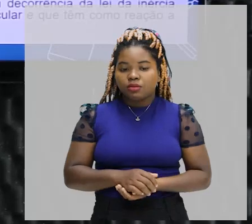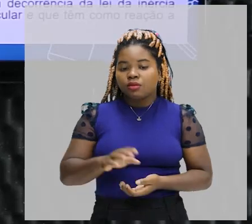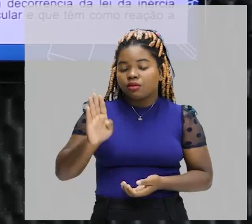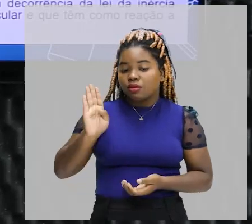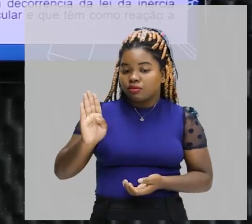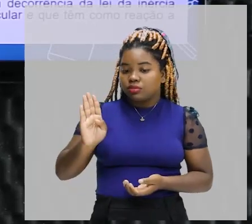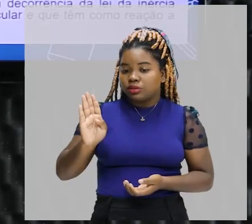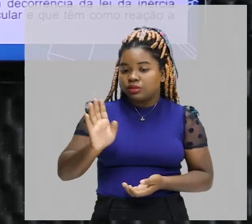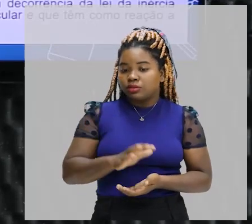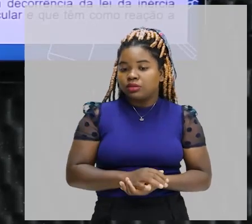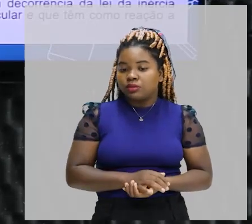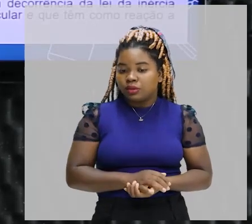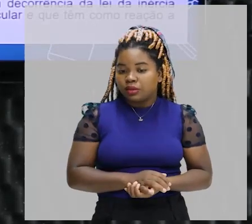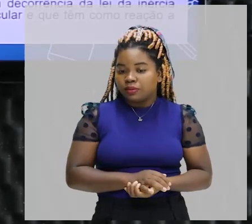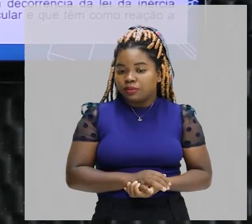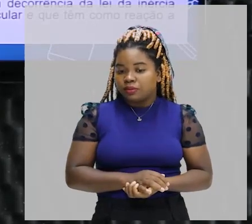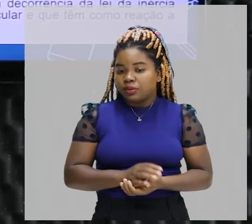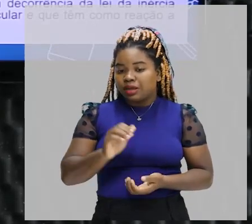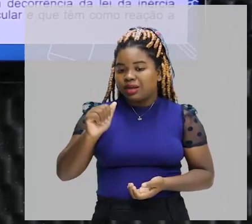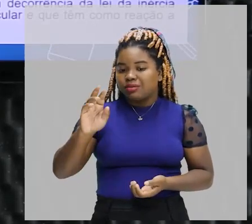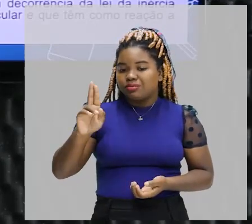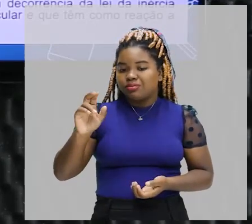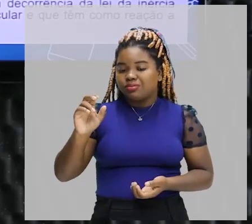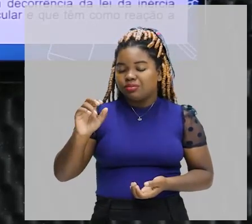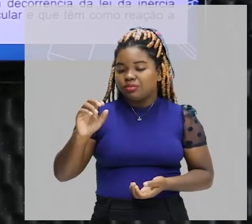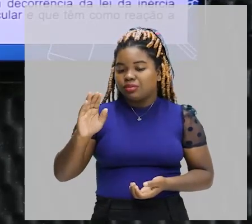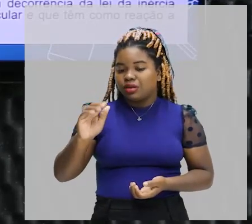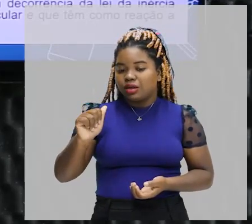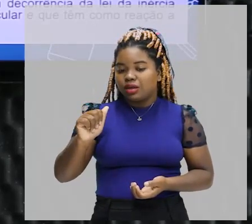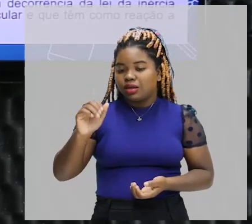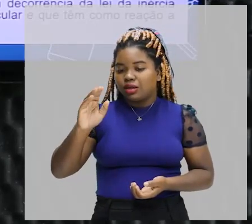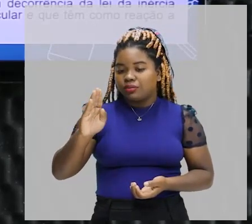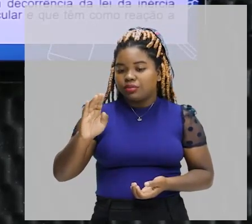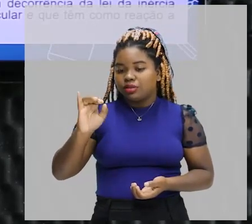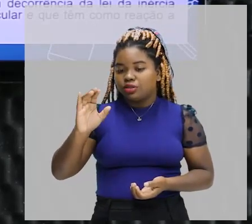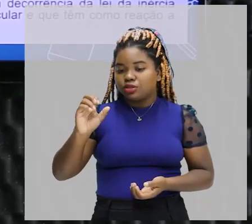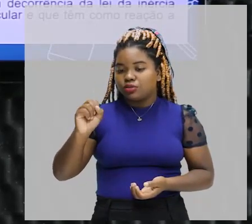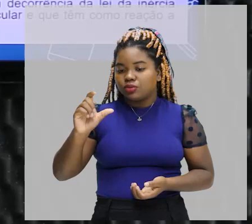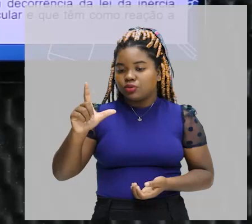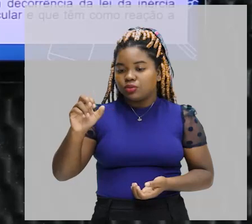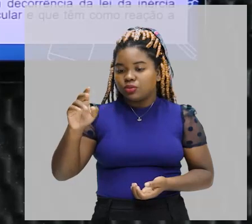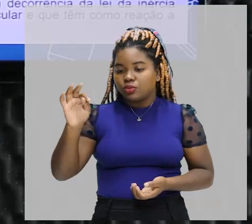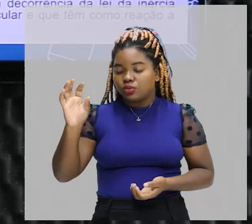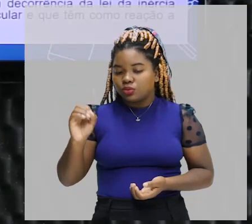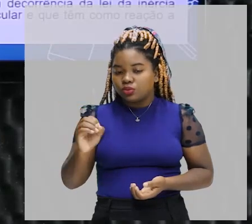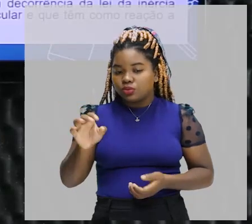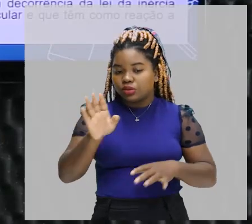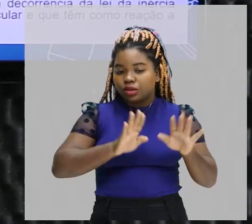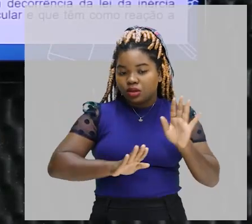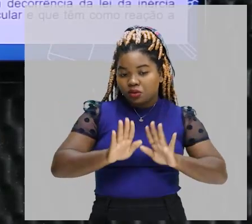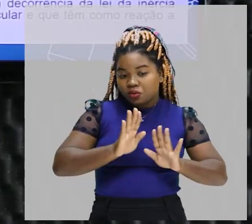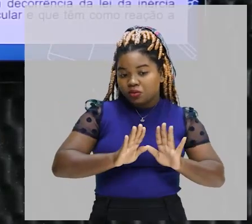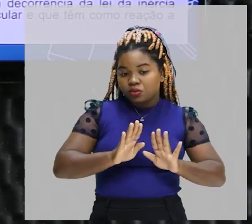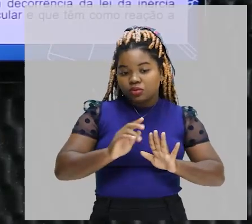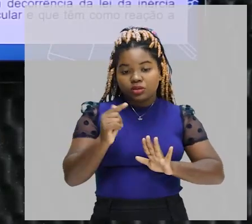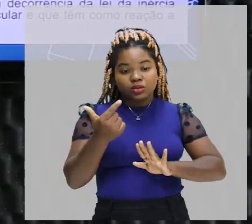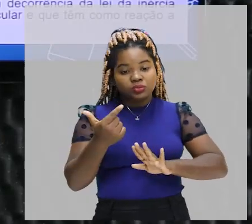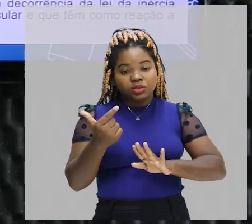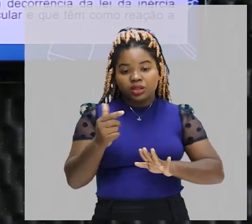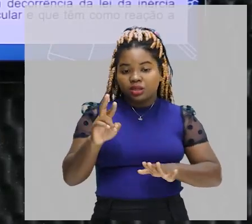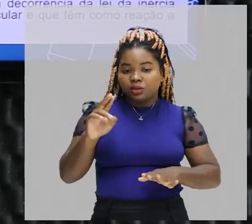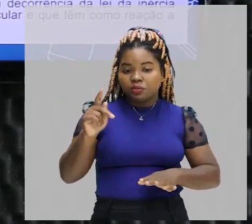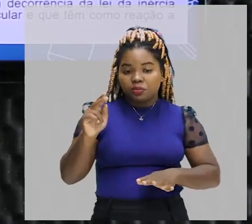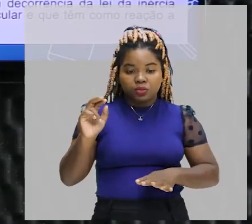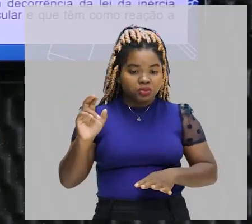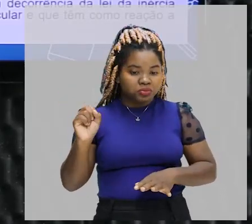referenciais absolutos, certo? Referenciais em repouso. Tem que ter cuidado. Na natureza nós não vamos encontrar um repouso absoluto.